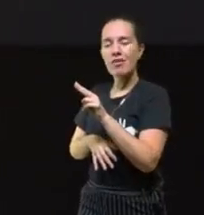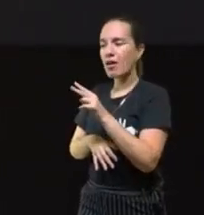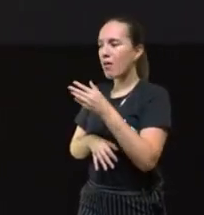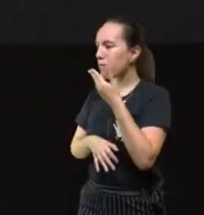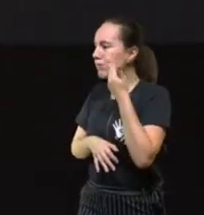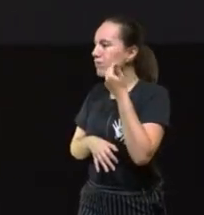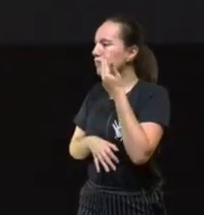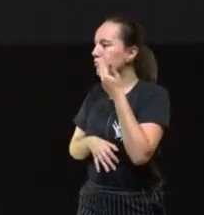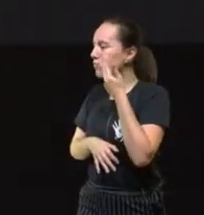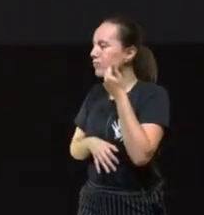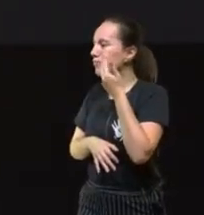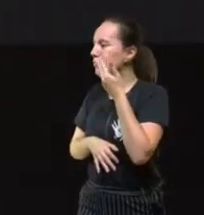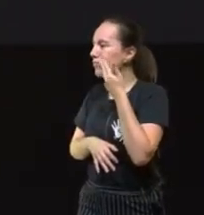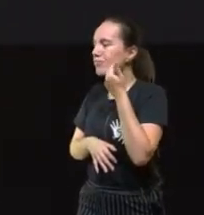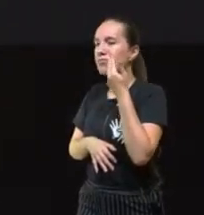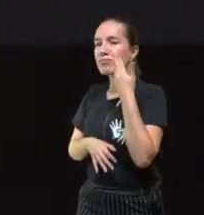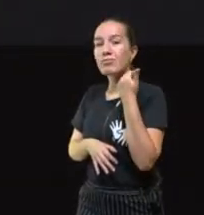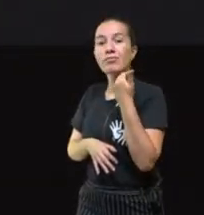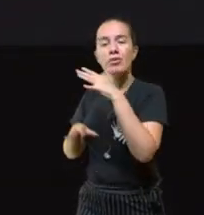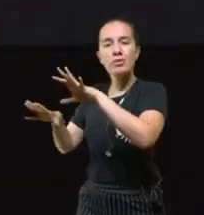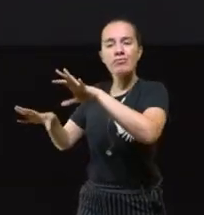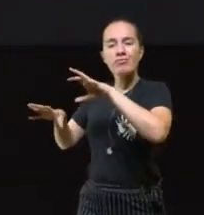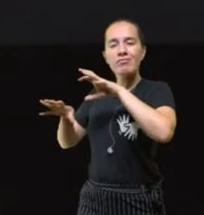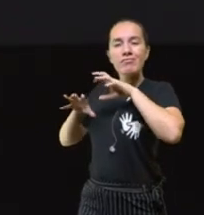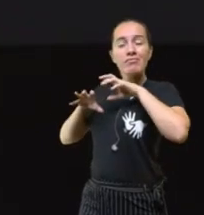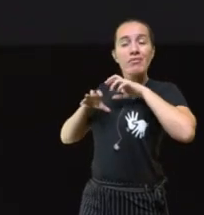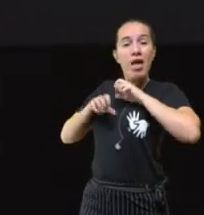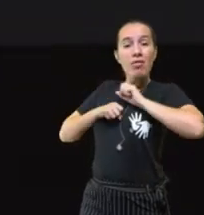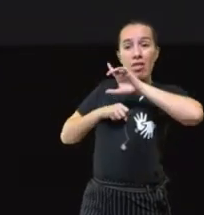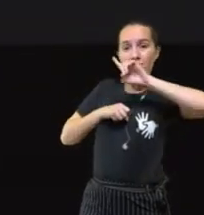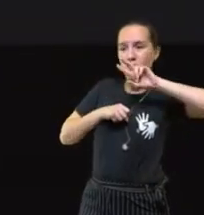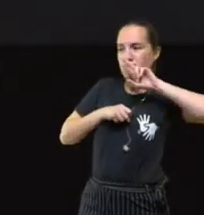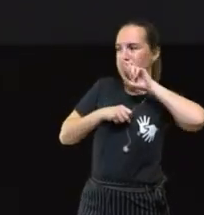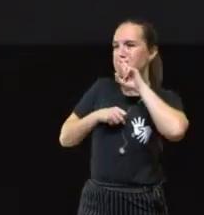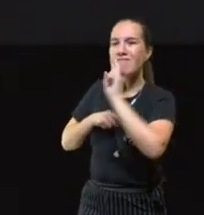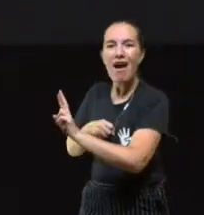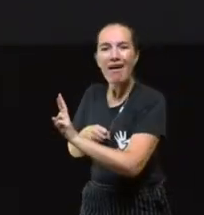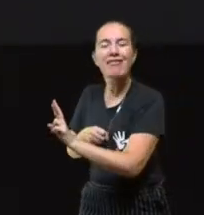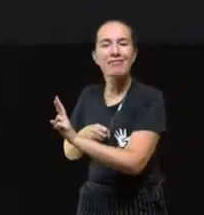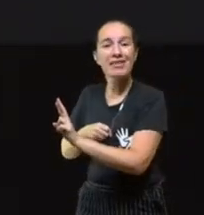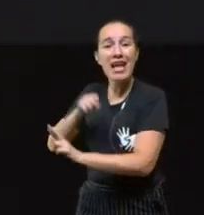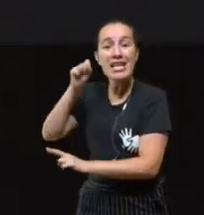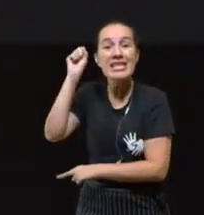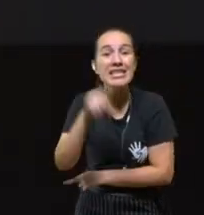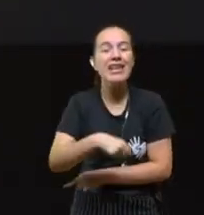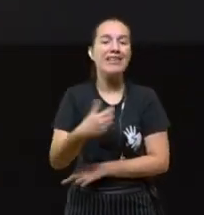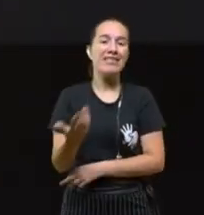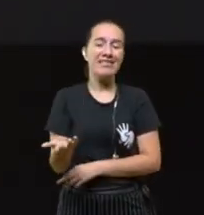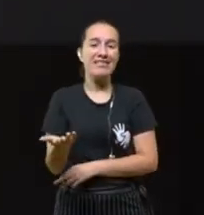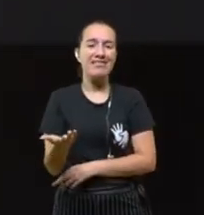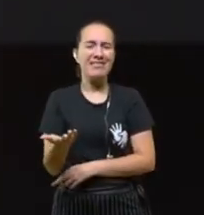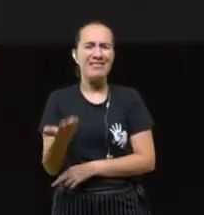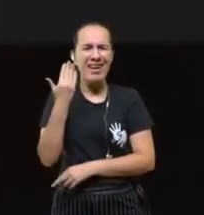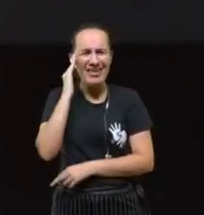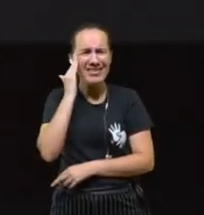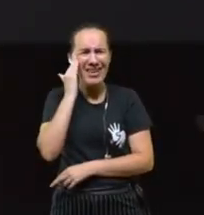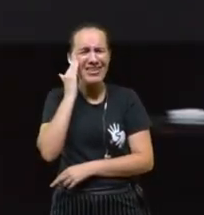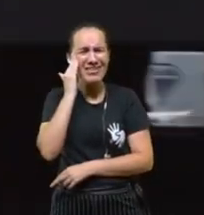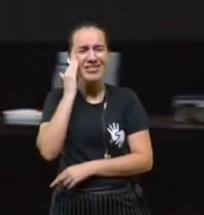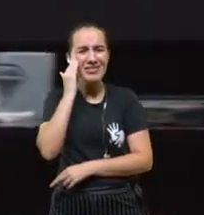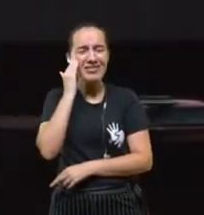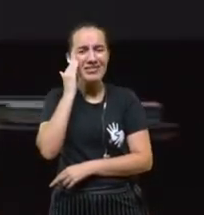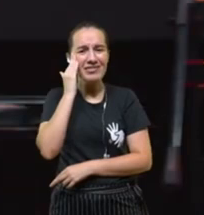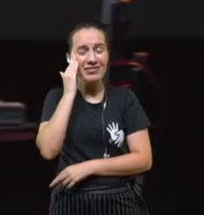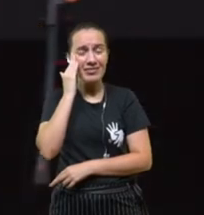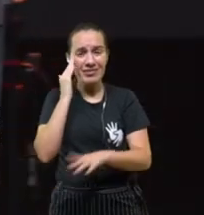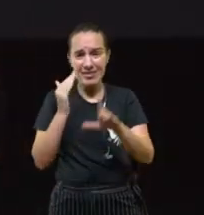resultado. Deus vai responder às suas orações. Você sabe, Deus